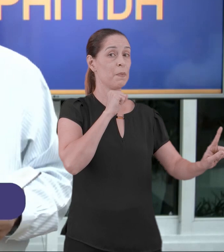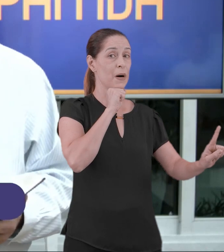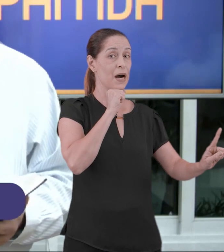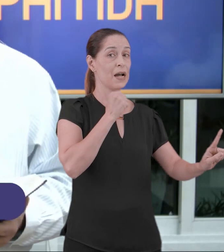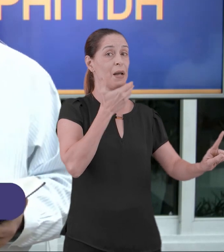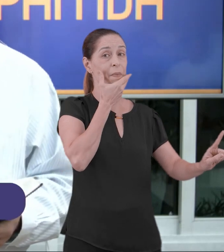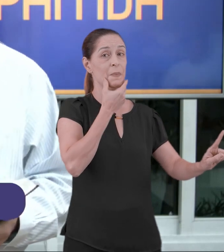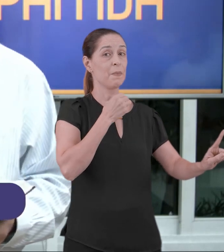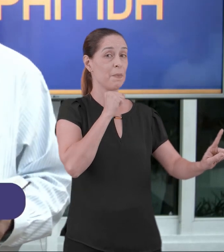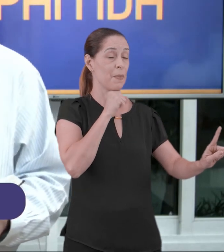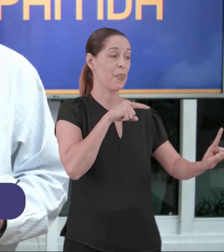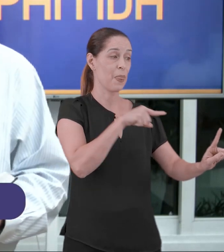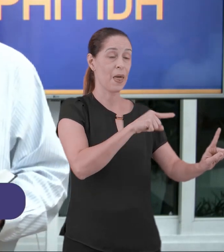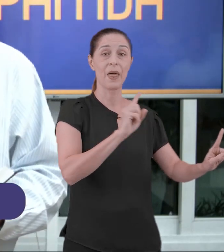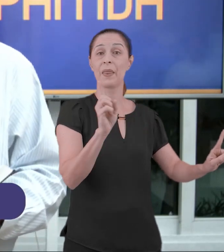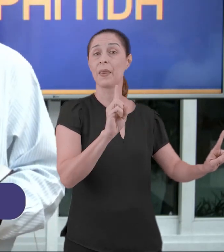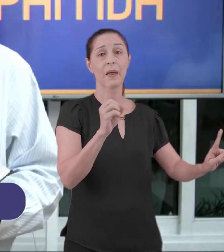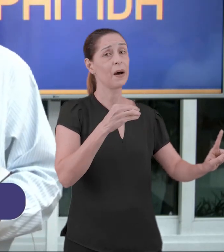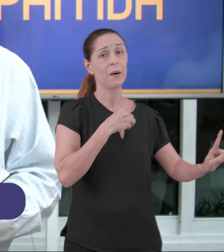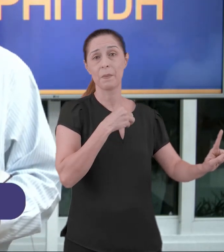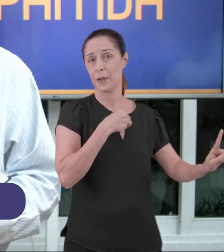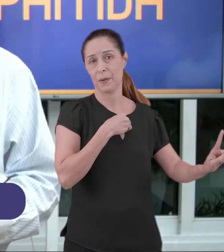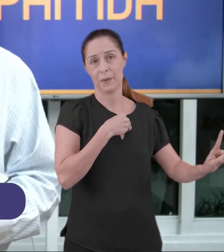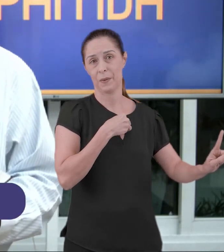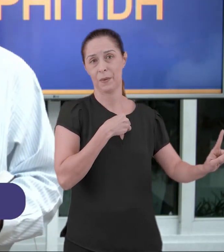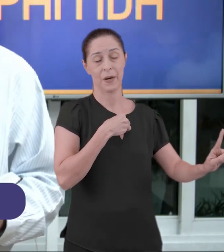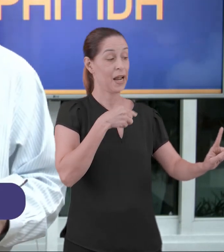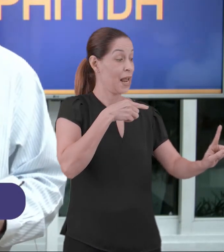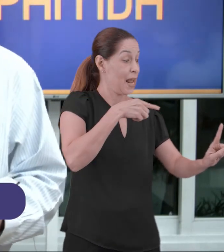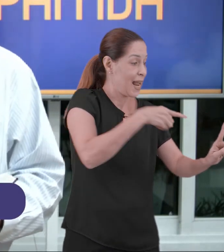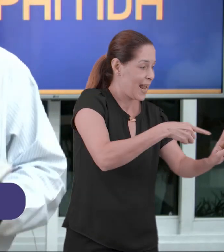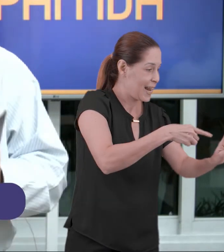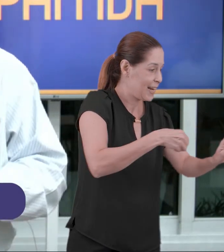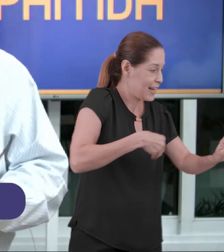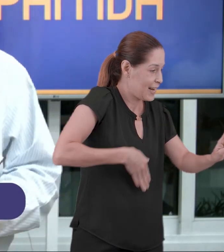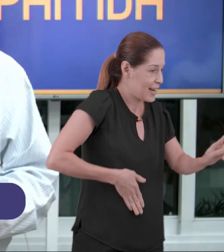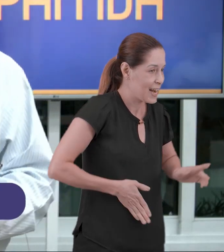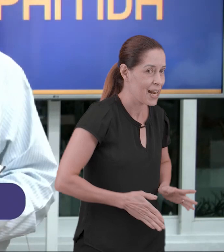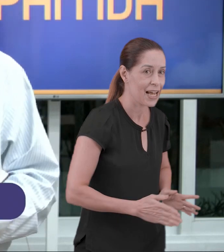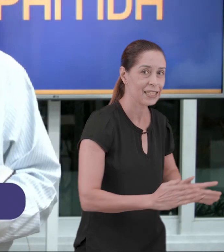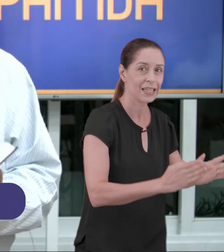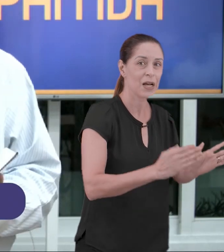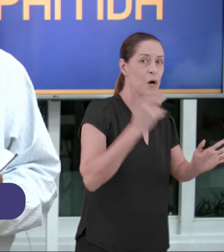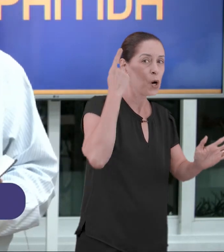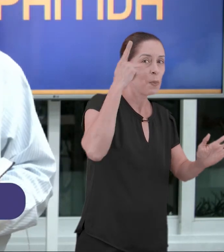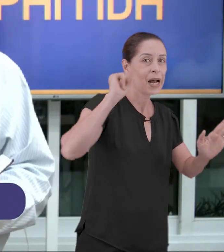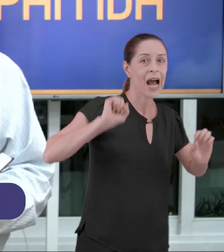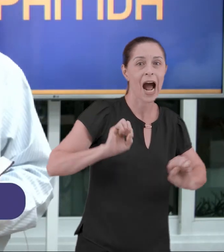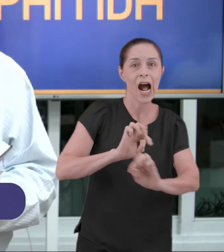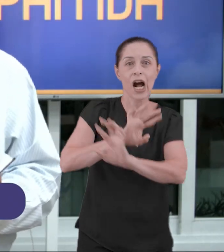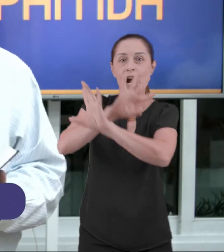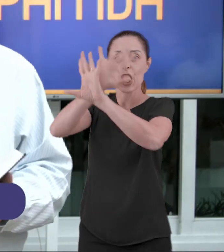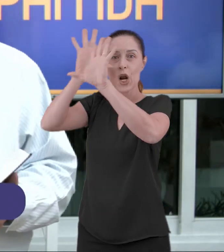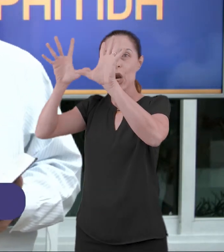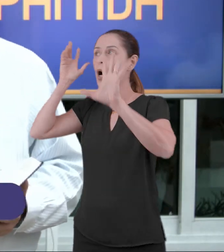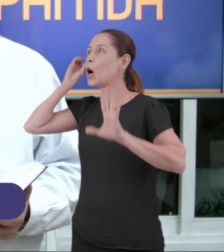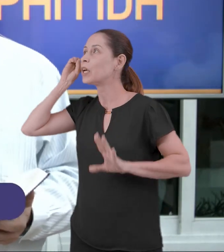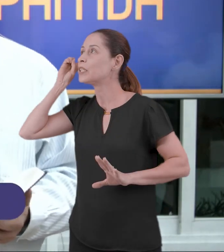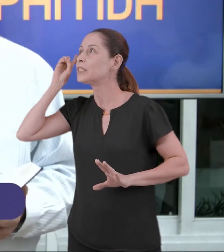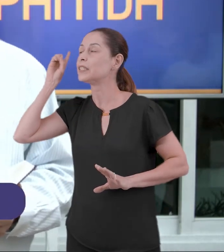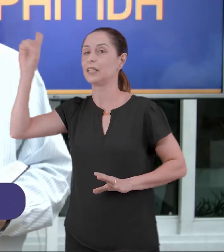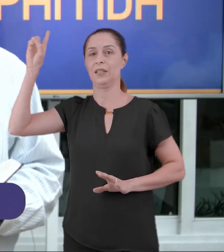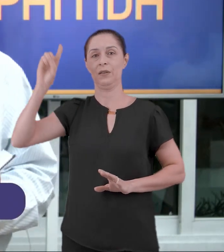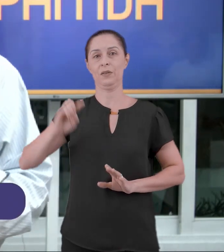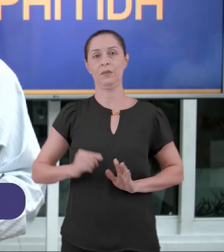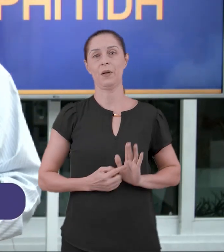maravilhoso, né? Porque uma criança autista, ela é feita por Deus. É Deus que faz o cego, é